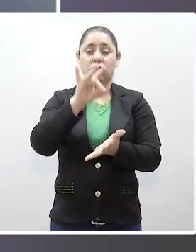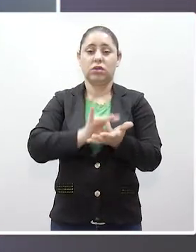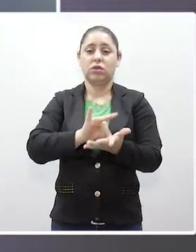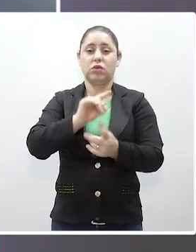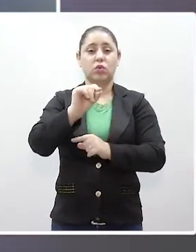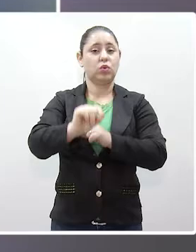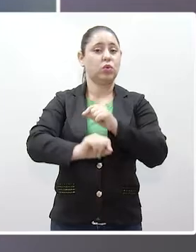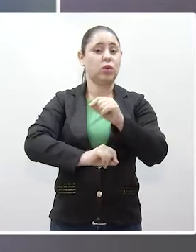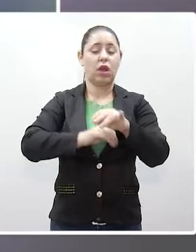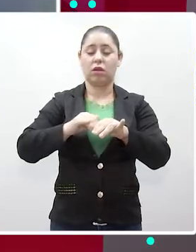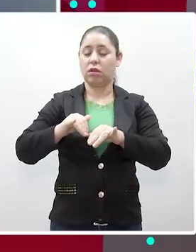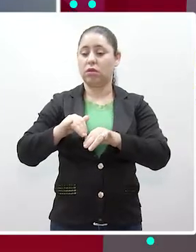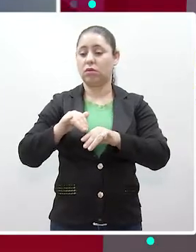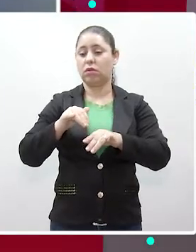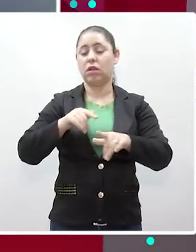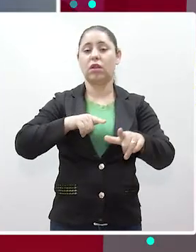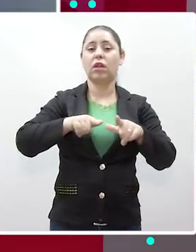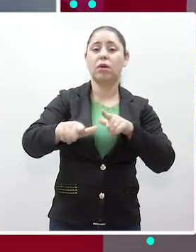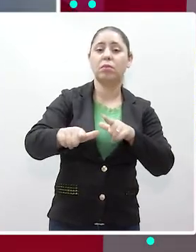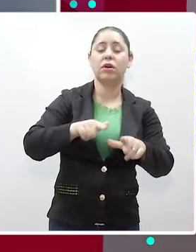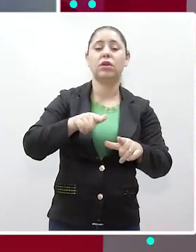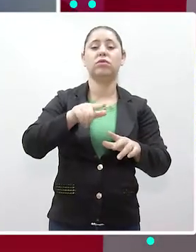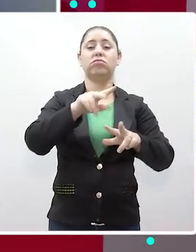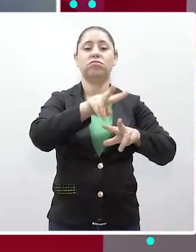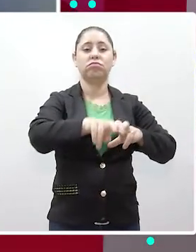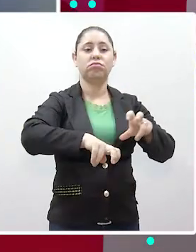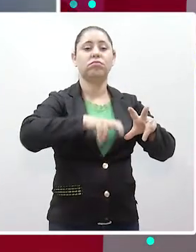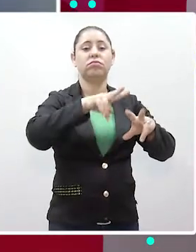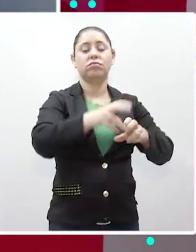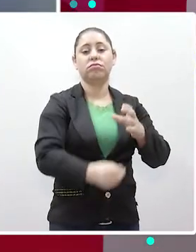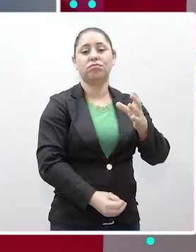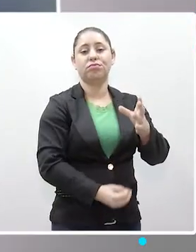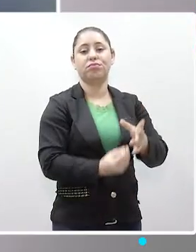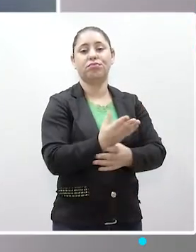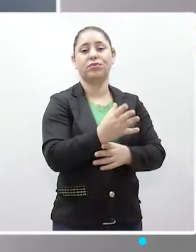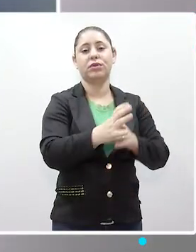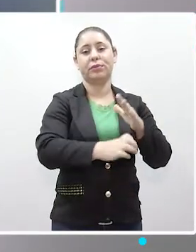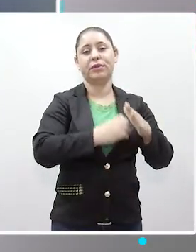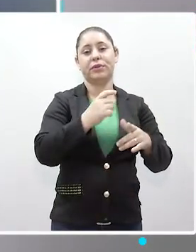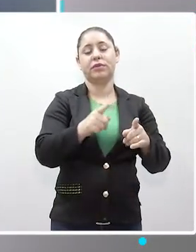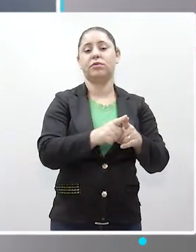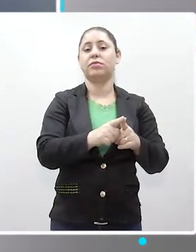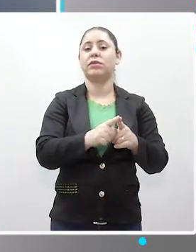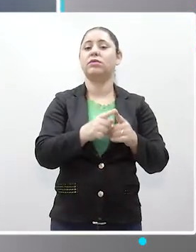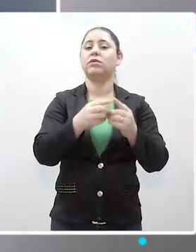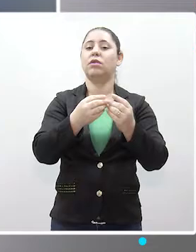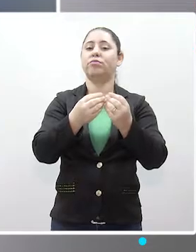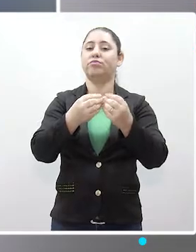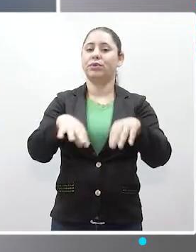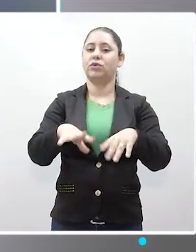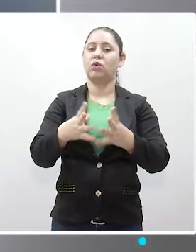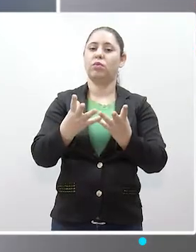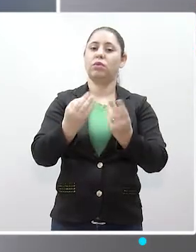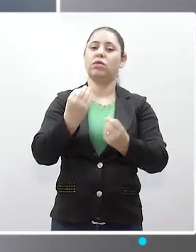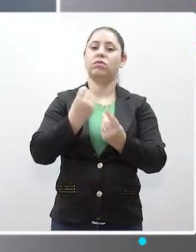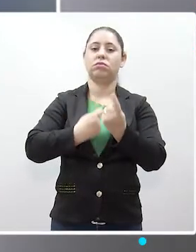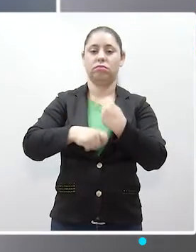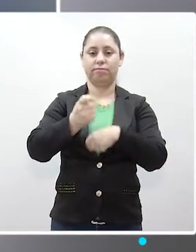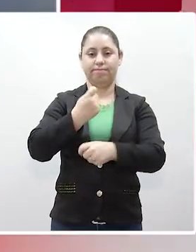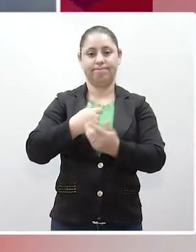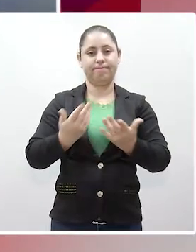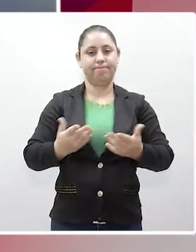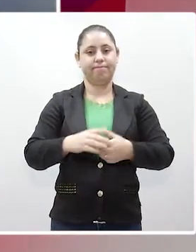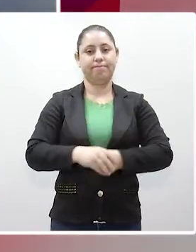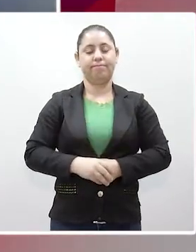real, mercado de trabalho, setor produtivo. Então, você subindo os juros, você tem esse efeito colateral negativo na atividade